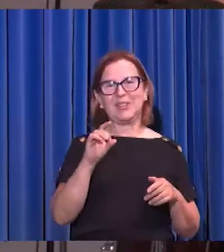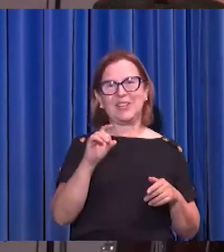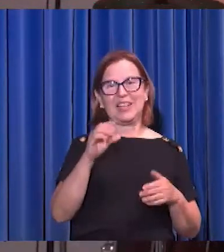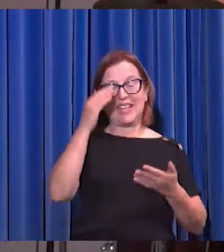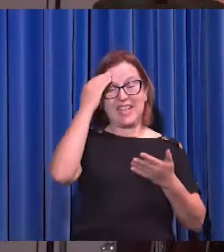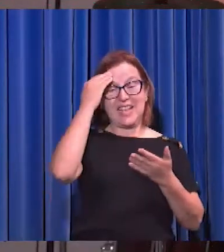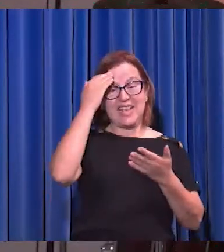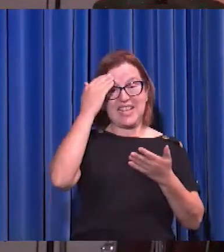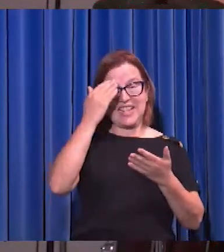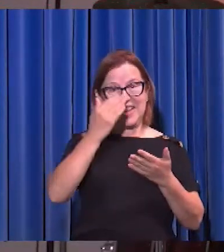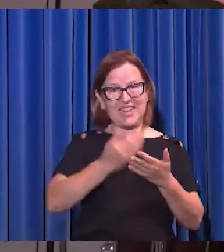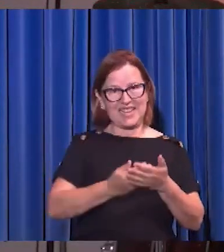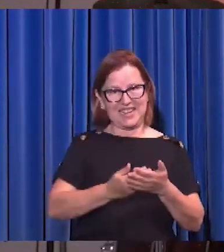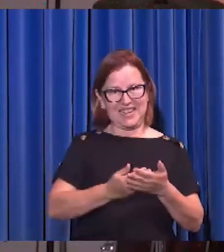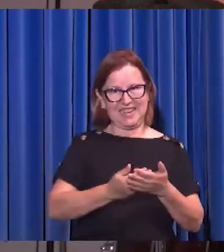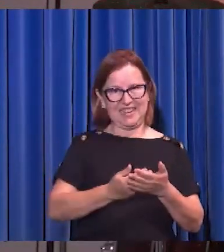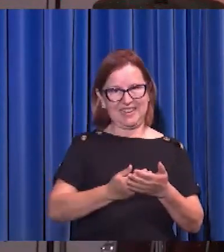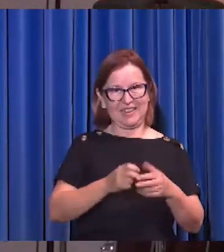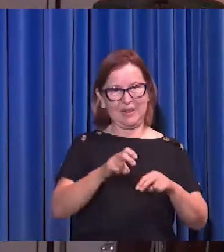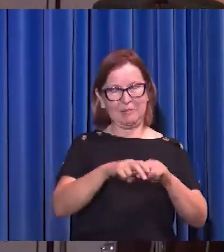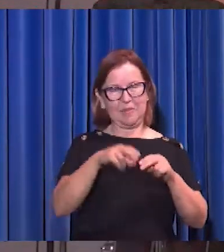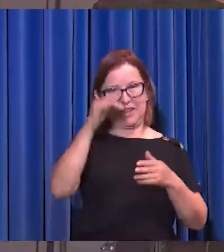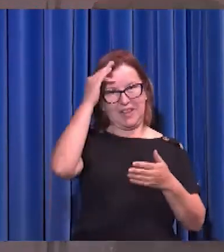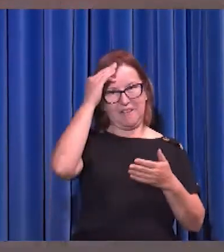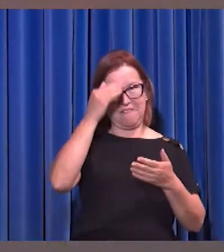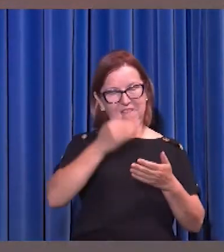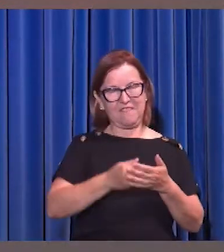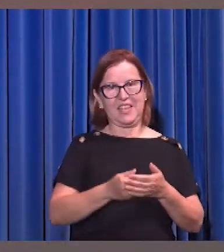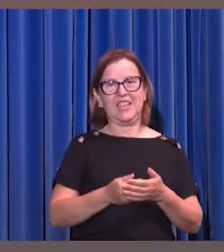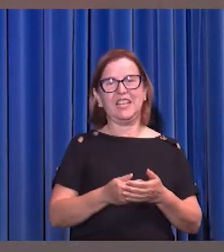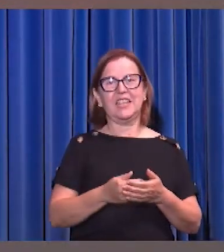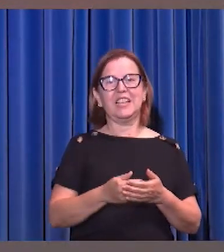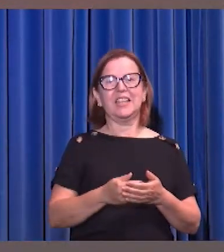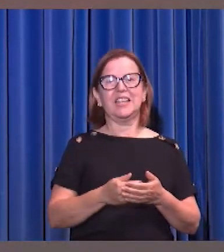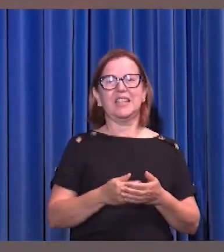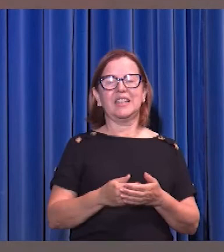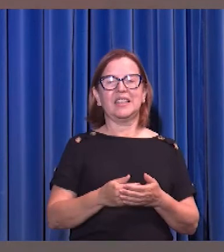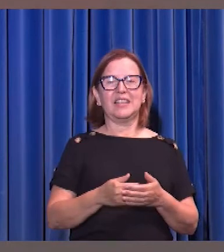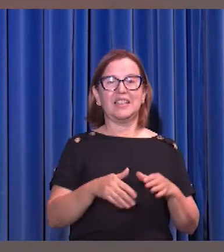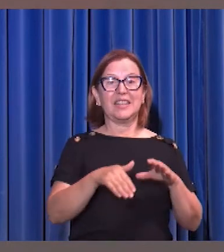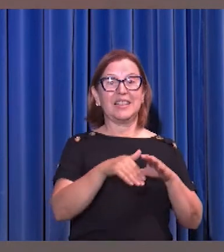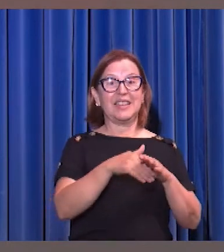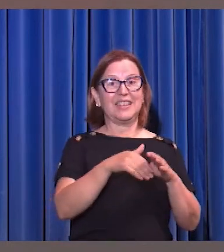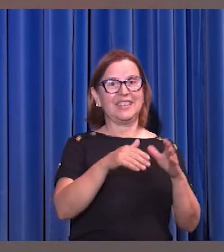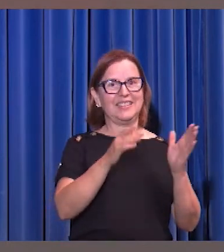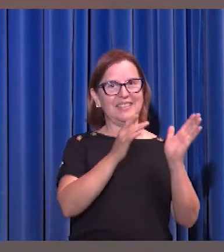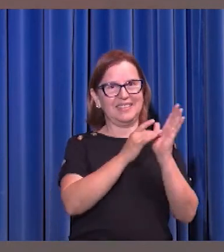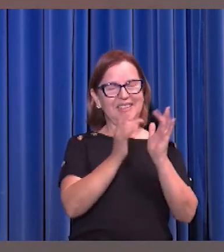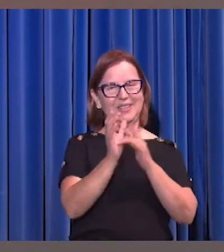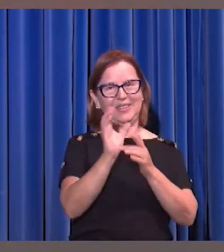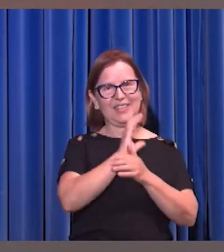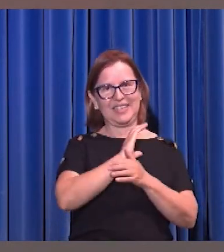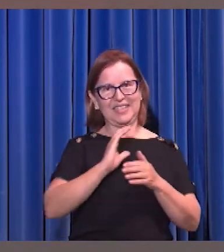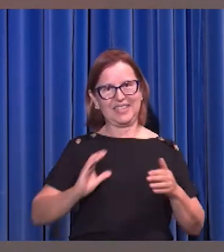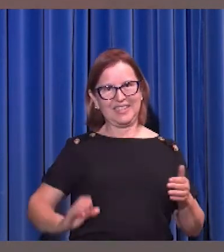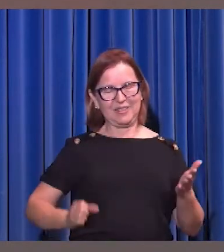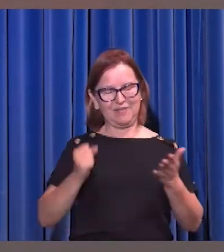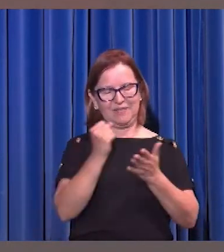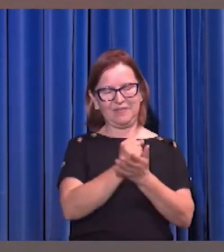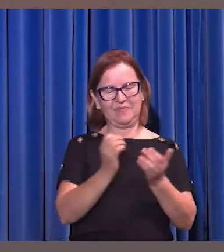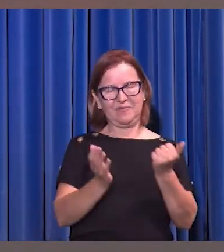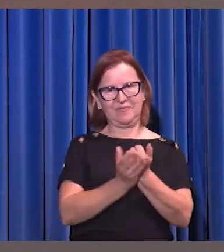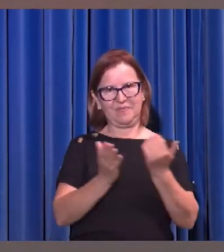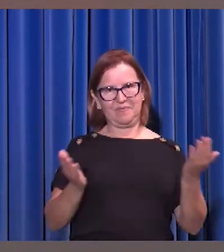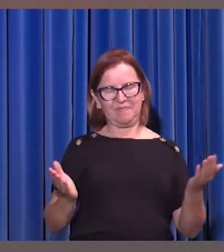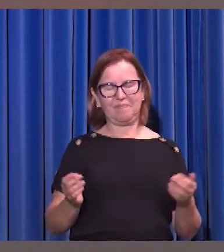mediante a fé em Jesus Cristo e este crucificado. Um segundo método. As pessoas